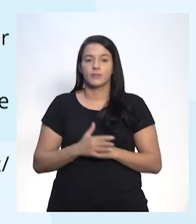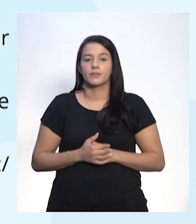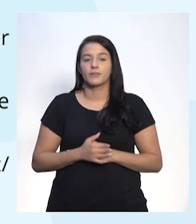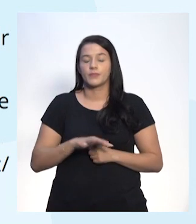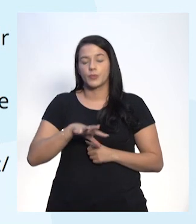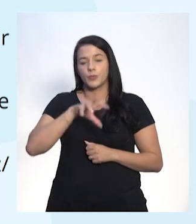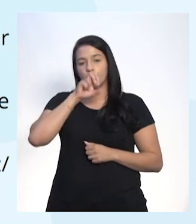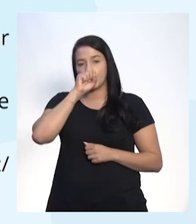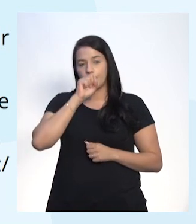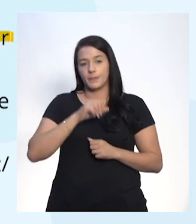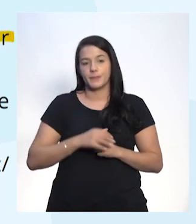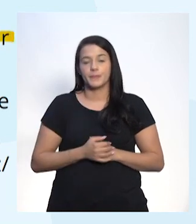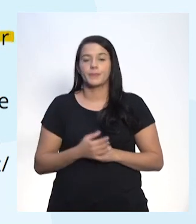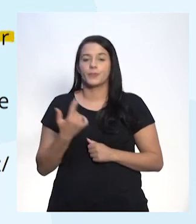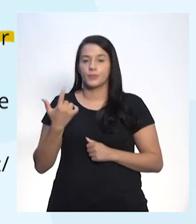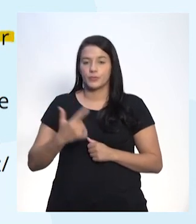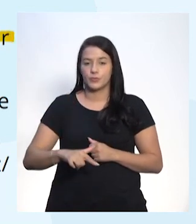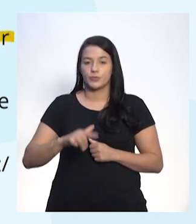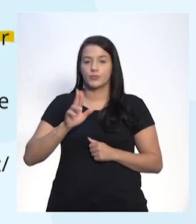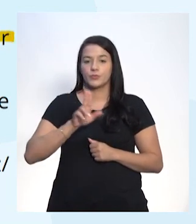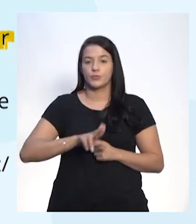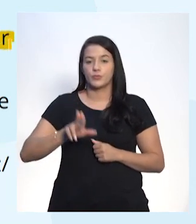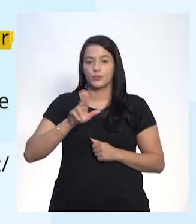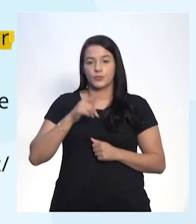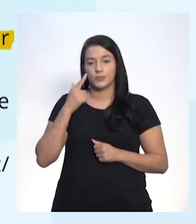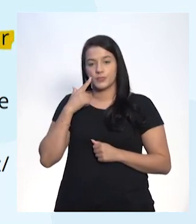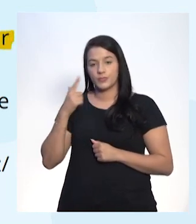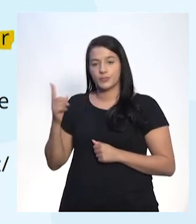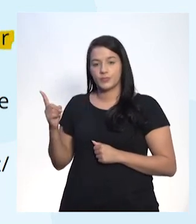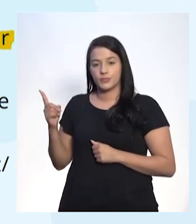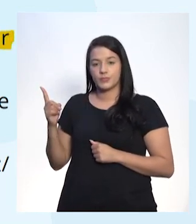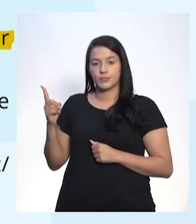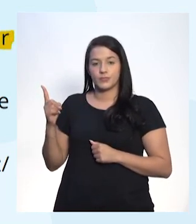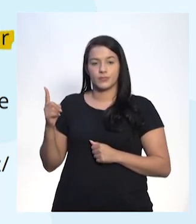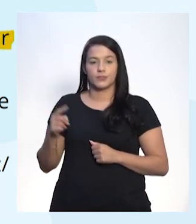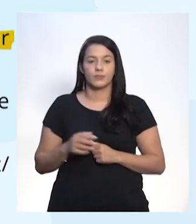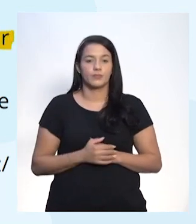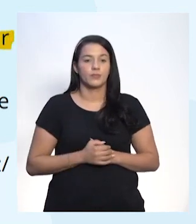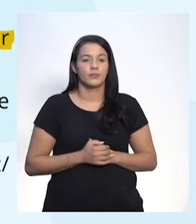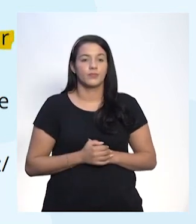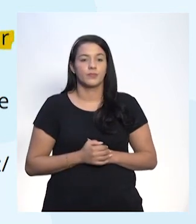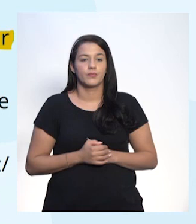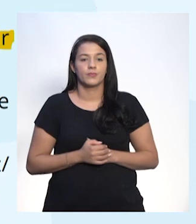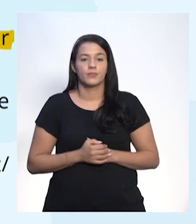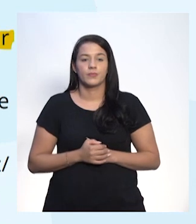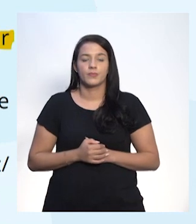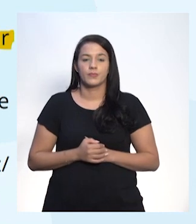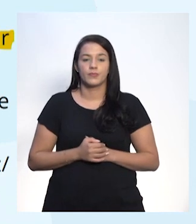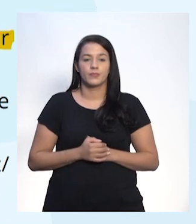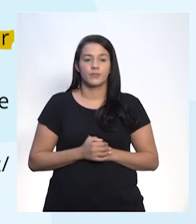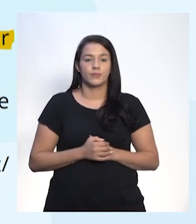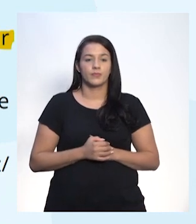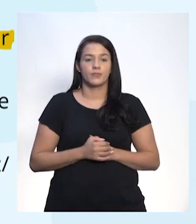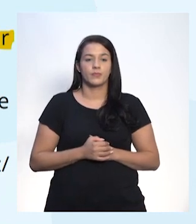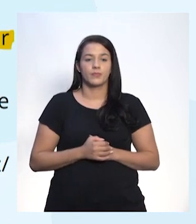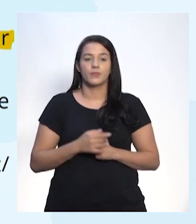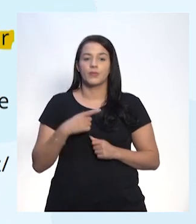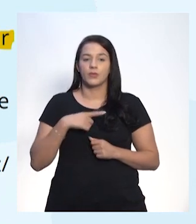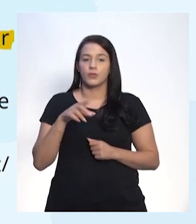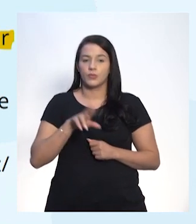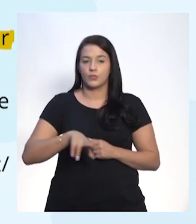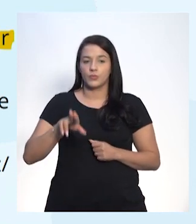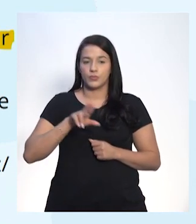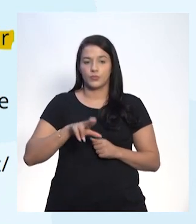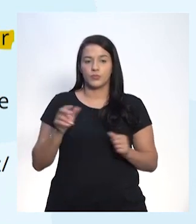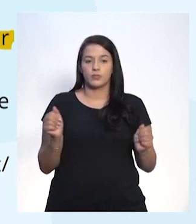ar. Então, aqui a gente, de novo, a gente quebrou a linha, mas a gente não pode quebrar o grupo nominal, senão vai ficar um pouquinho estranho, né? Então, a gente fica